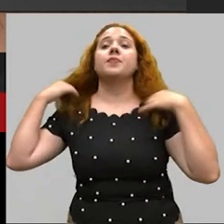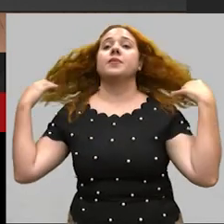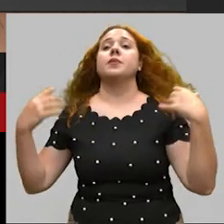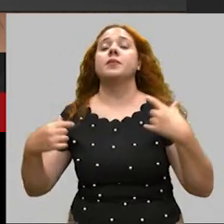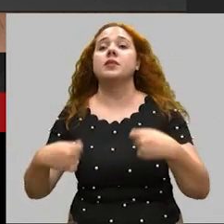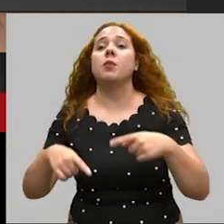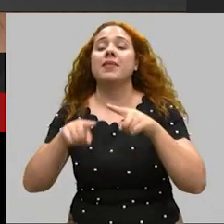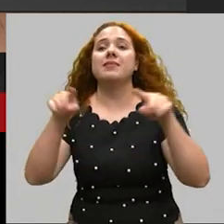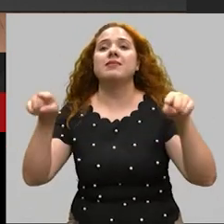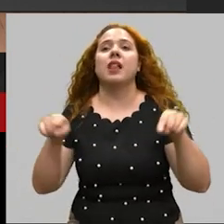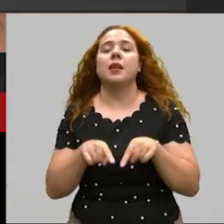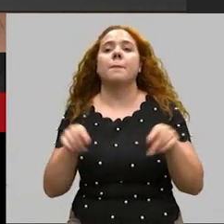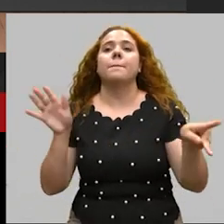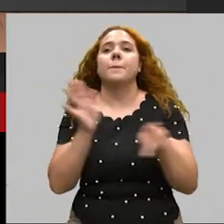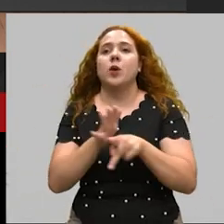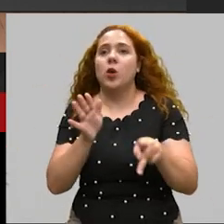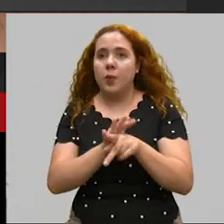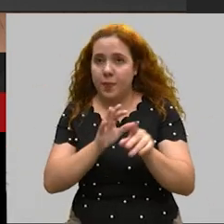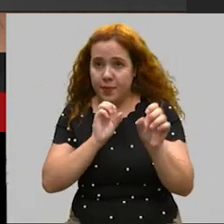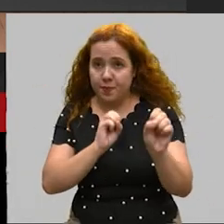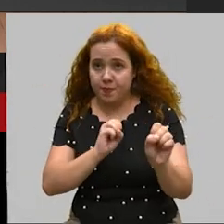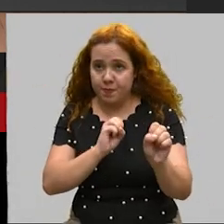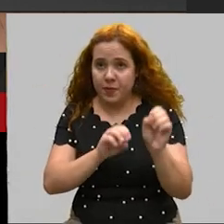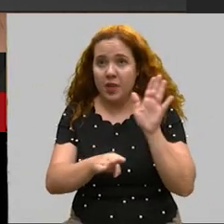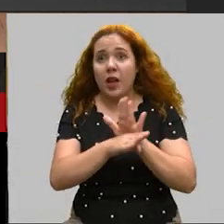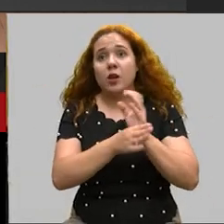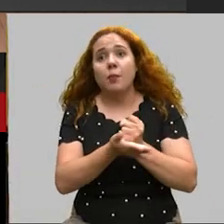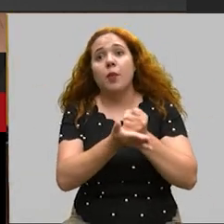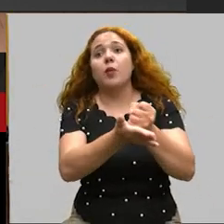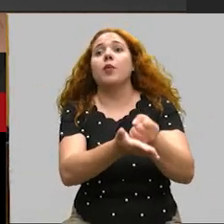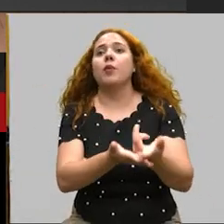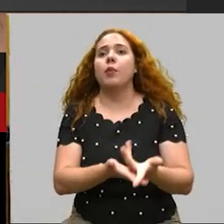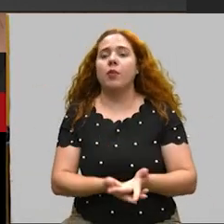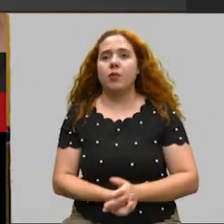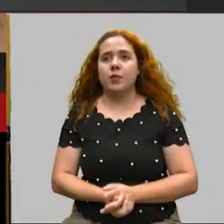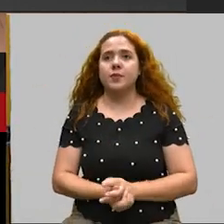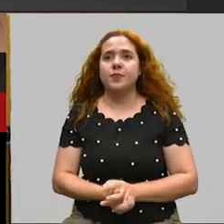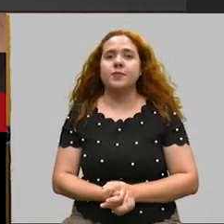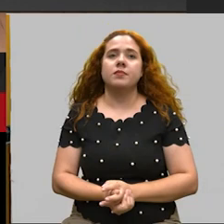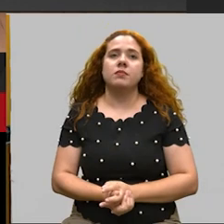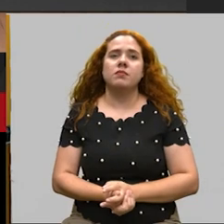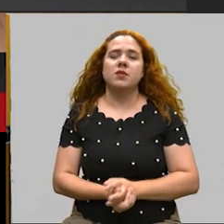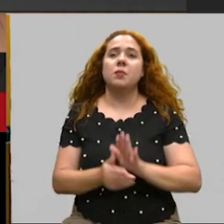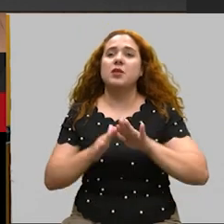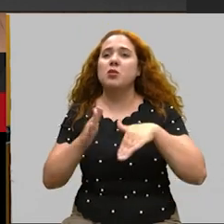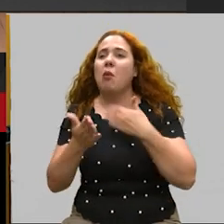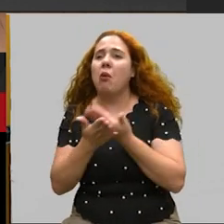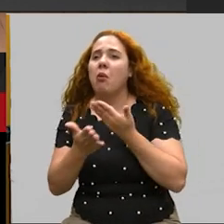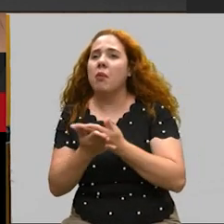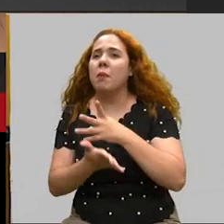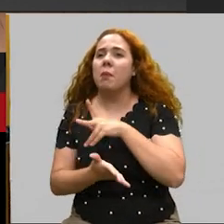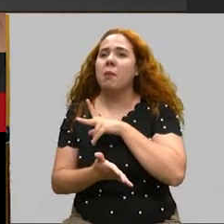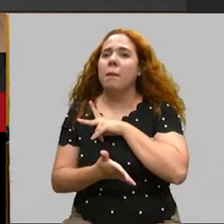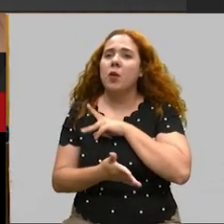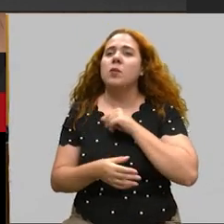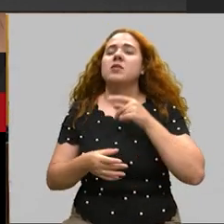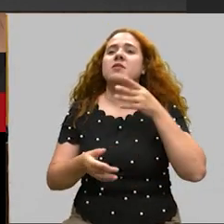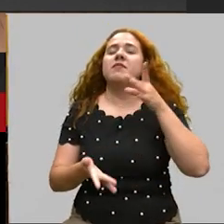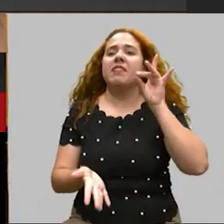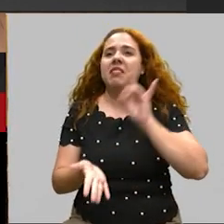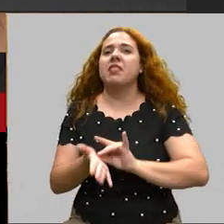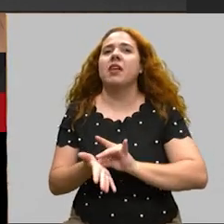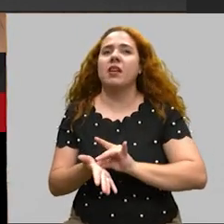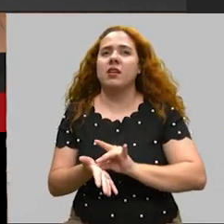pública de verdade a mas e como é que é chamada pública de verdade professora é no rádio que toca de